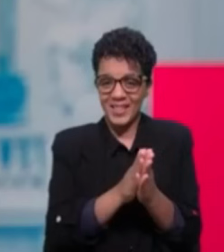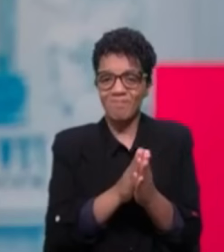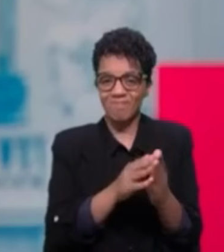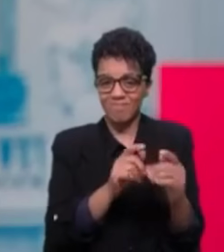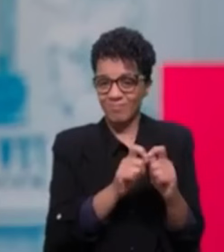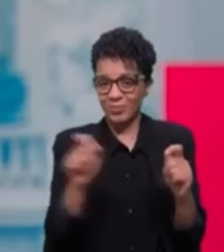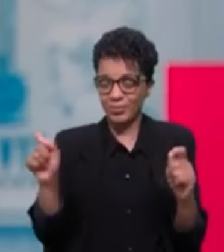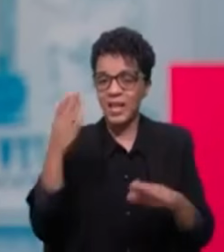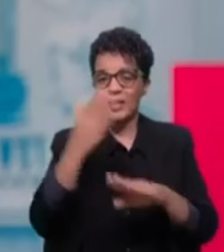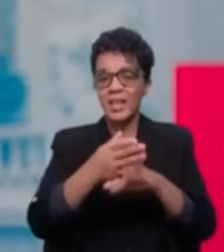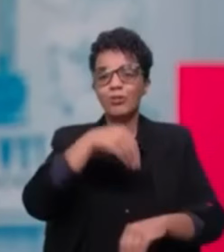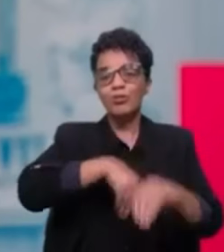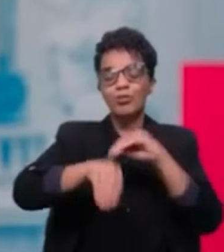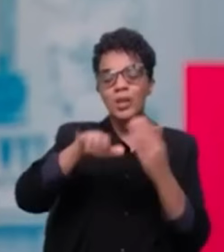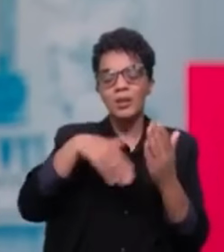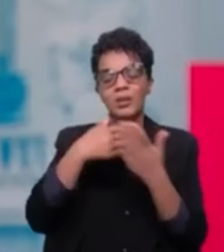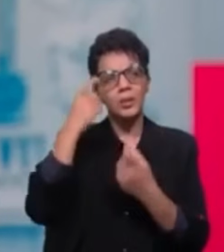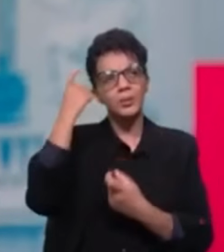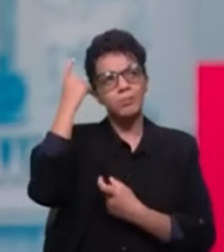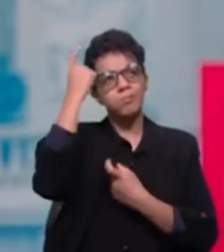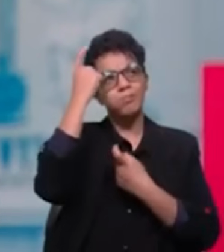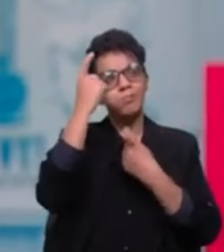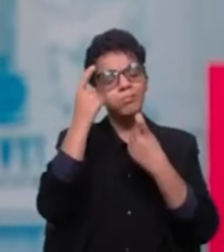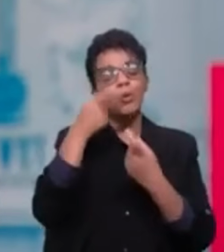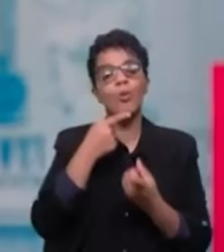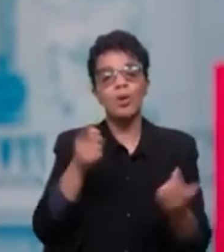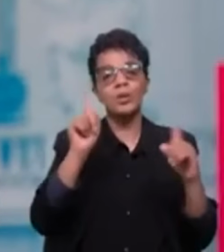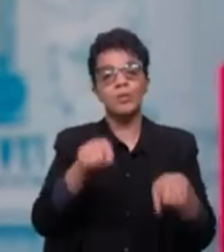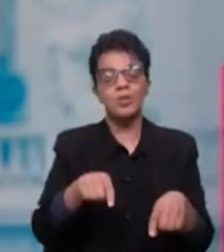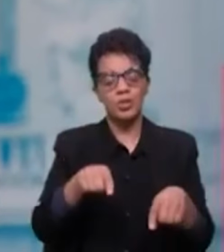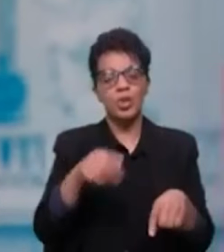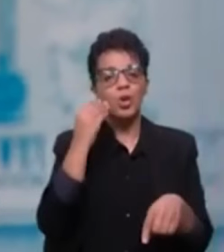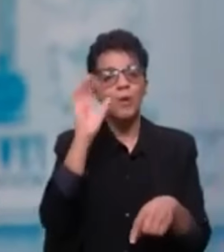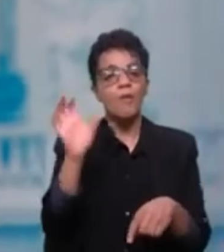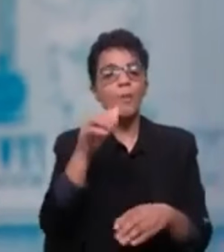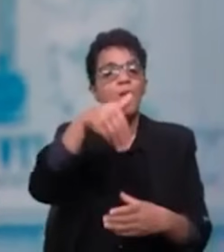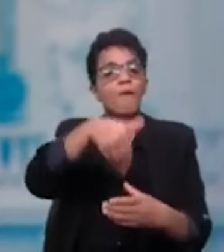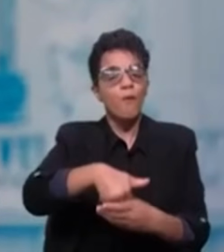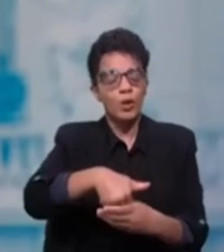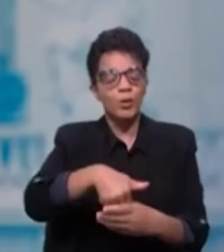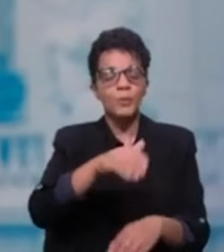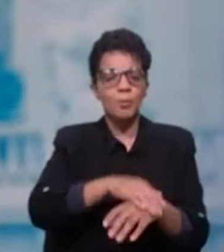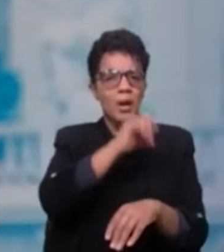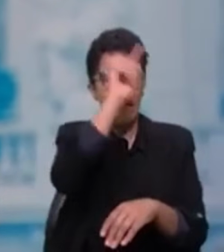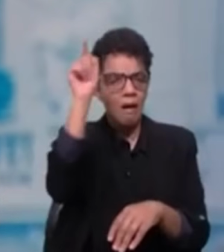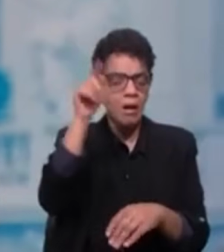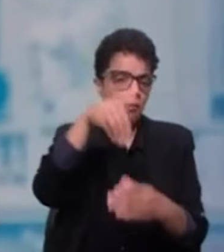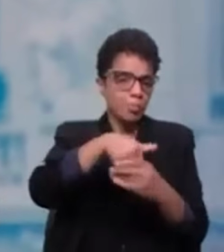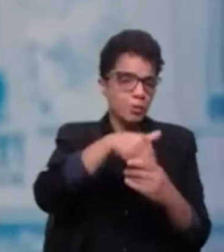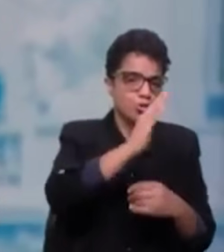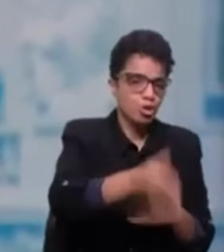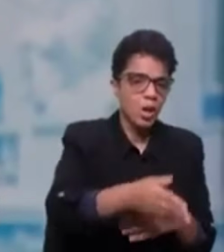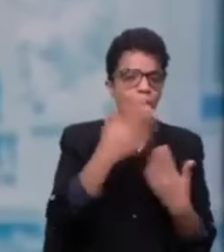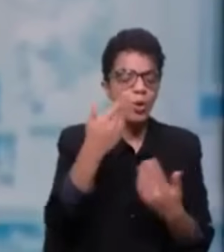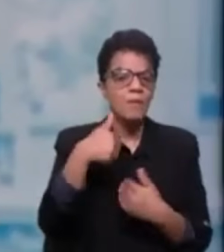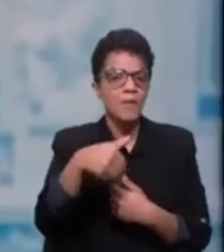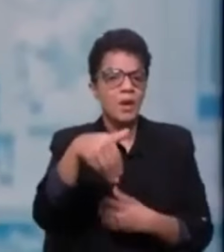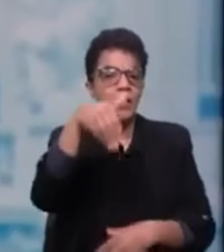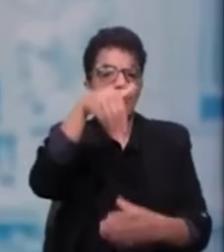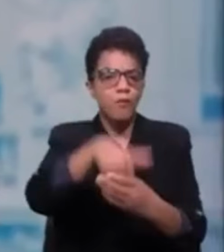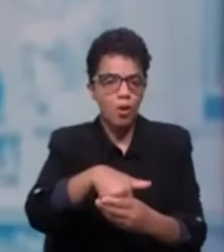ao dia das eleições para reponder otido de voto nomeadamente aqueles que até ou já votar ouam